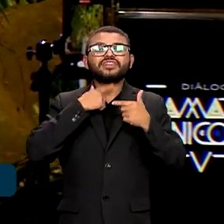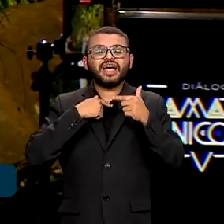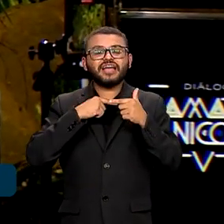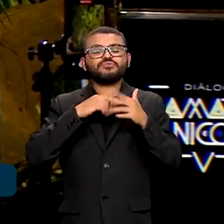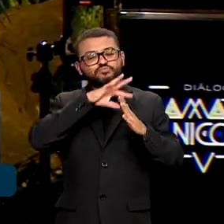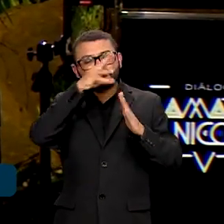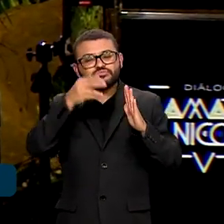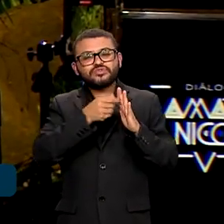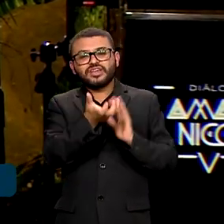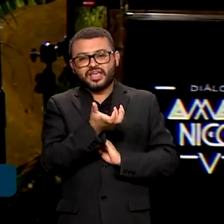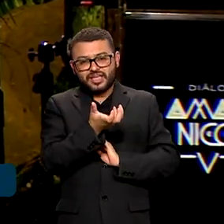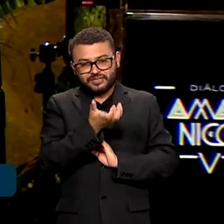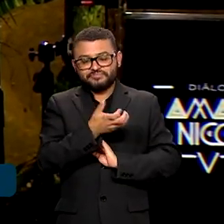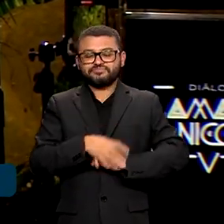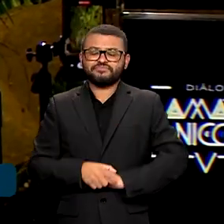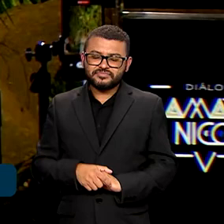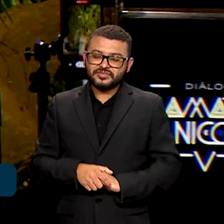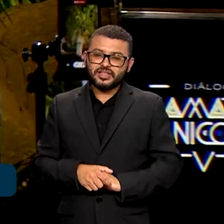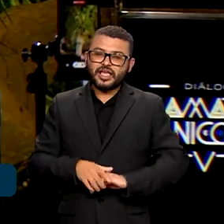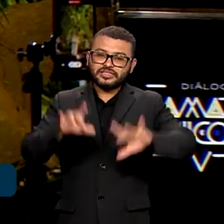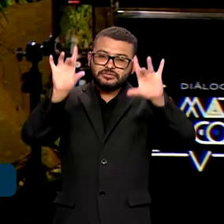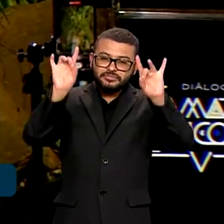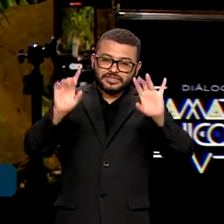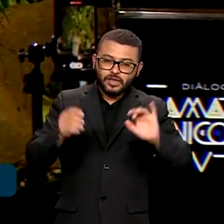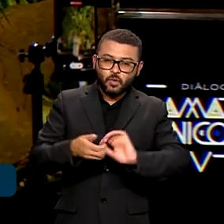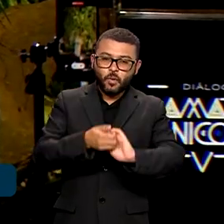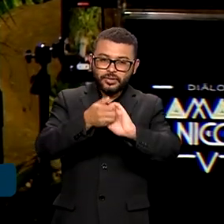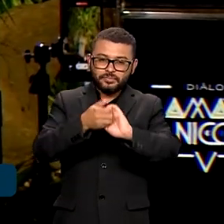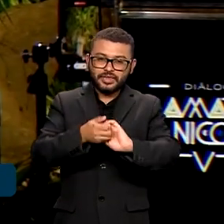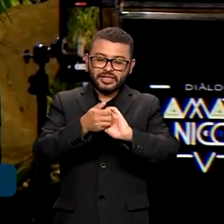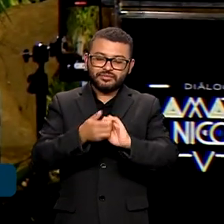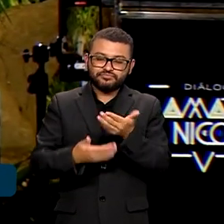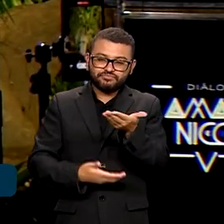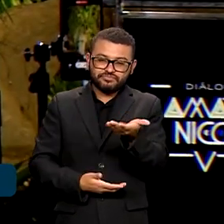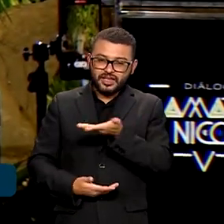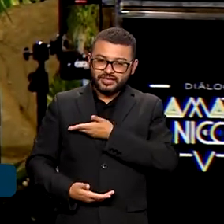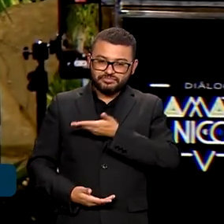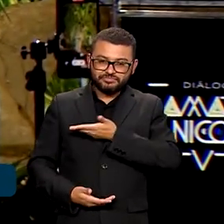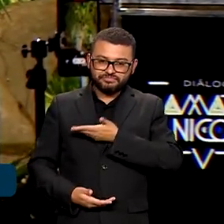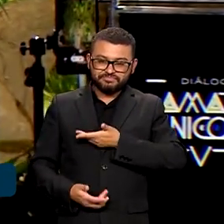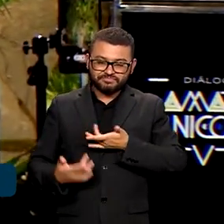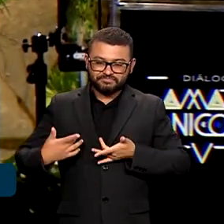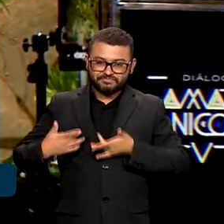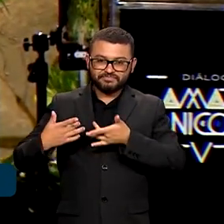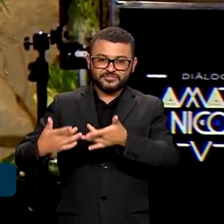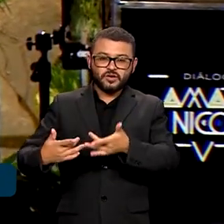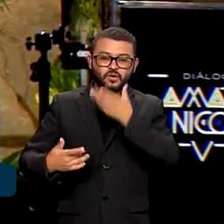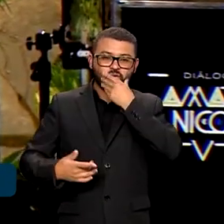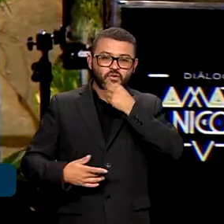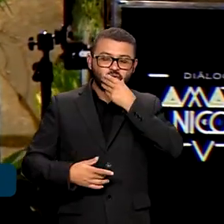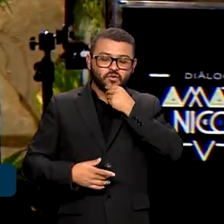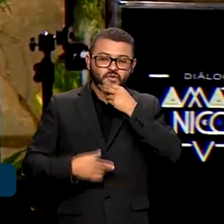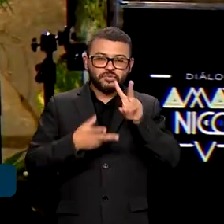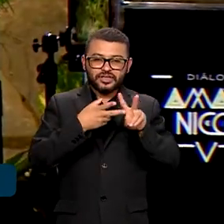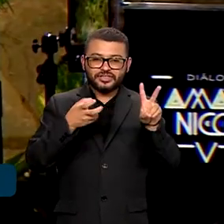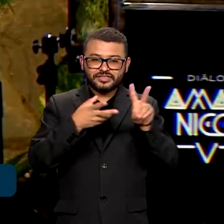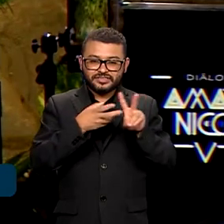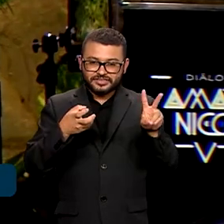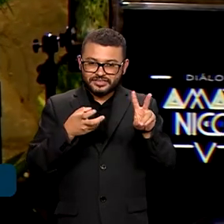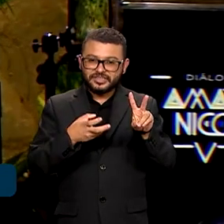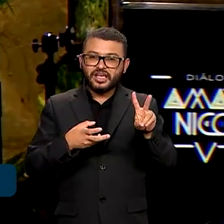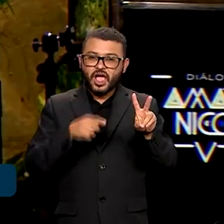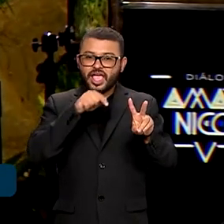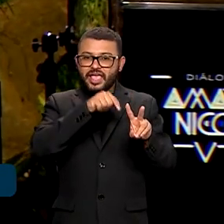Amazônia. Quero cumprimentar de um modo especial, querido amigo, o cacique Raoni, que acabou